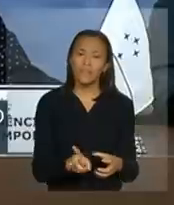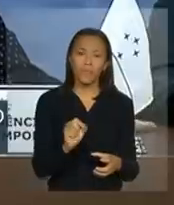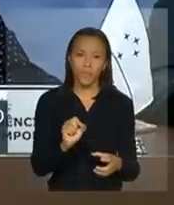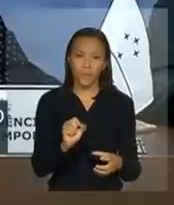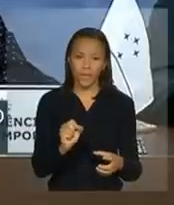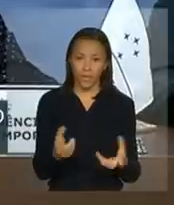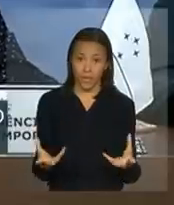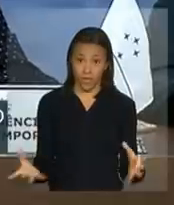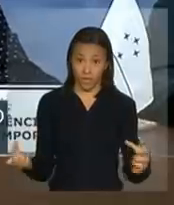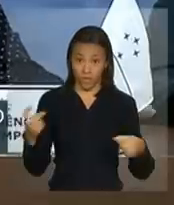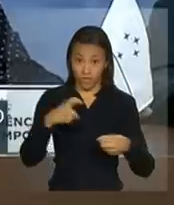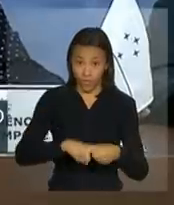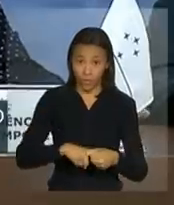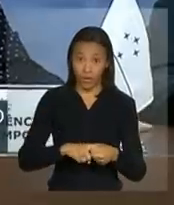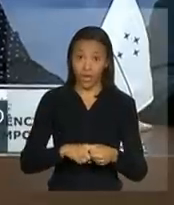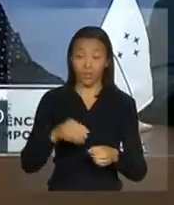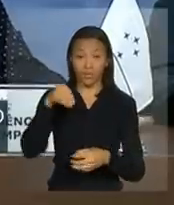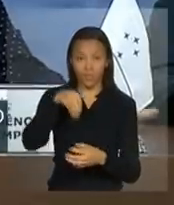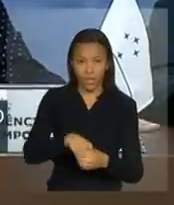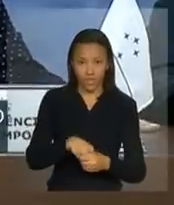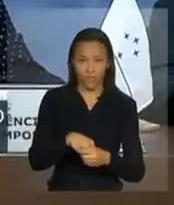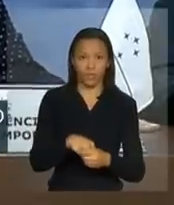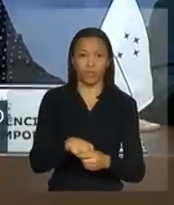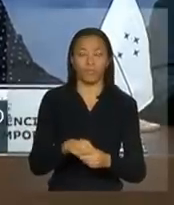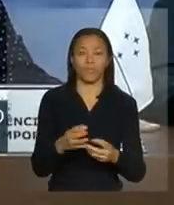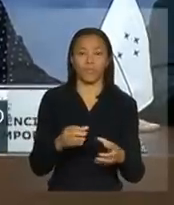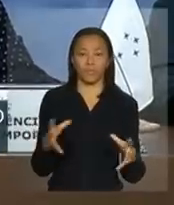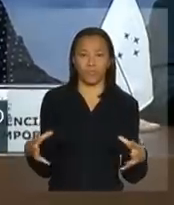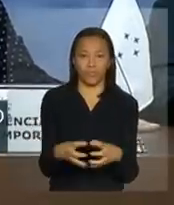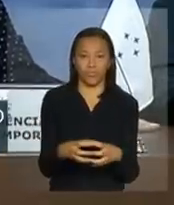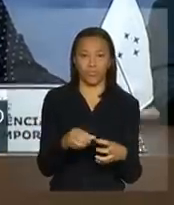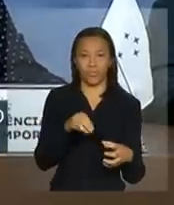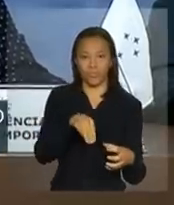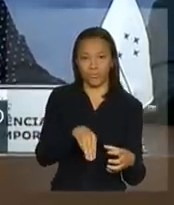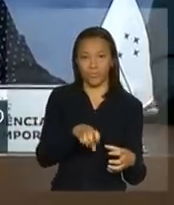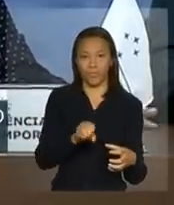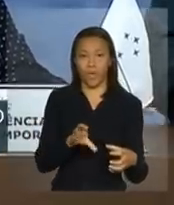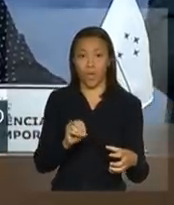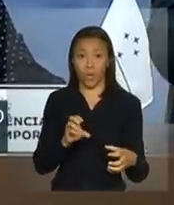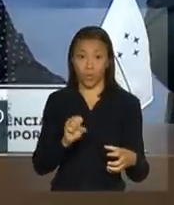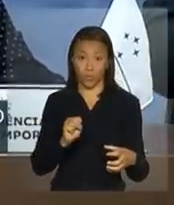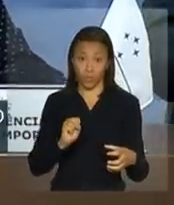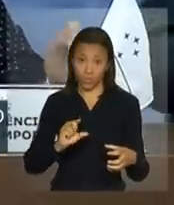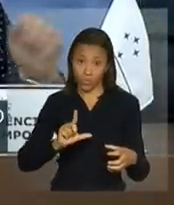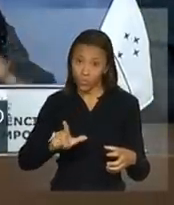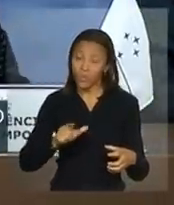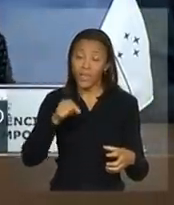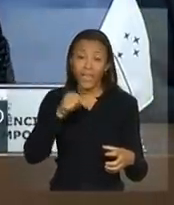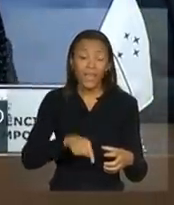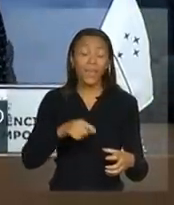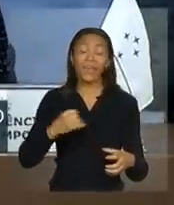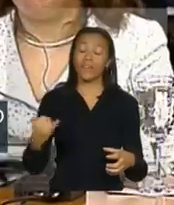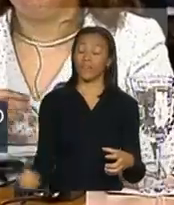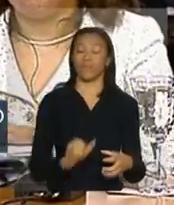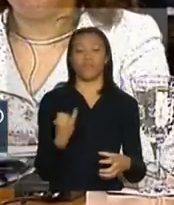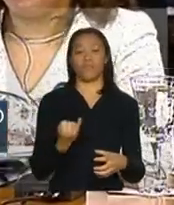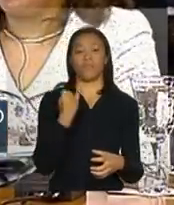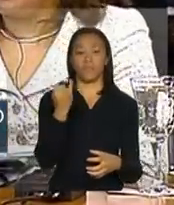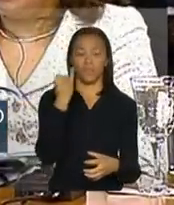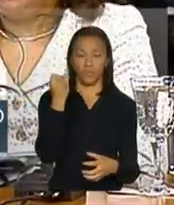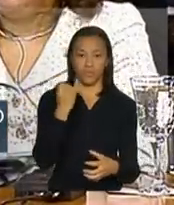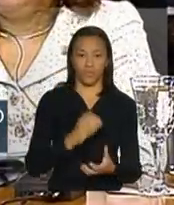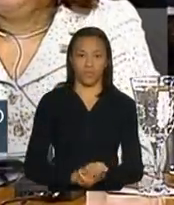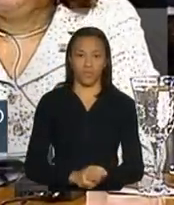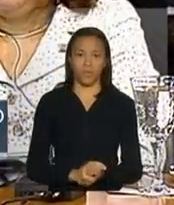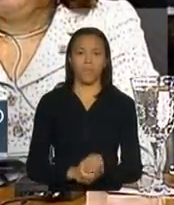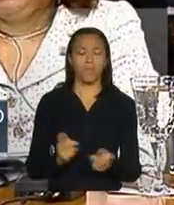ao arcabouço institucional do Mercosul, como instrumento essencial para fazer